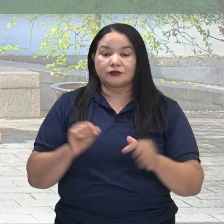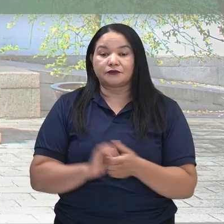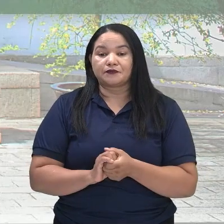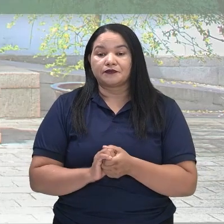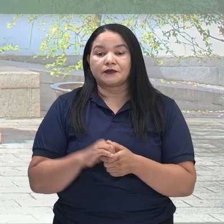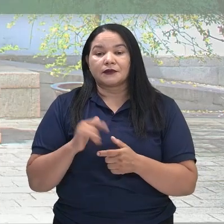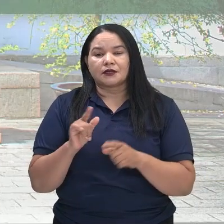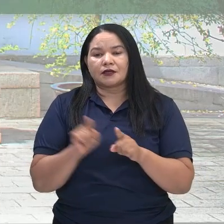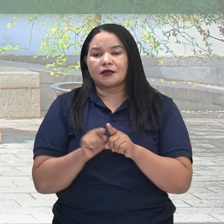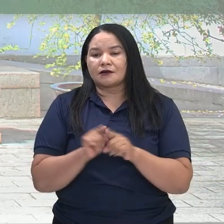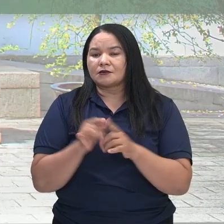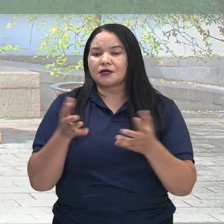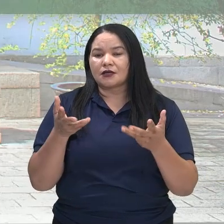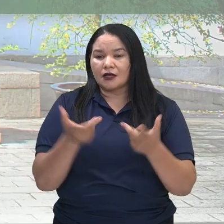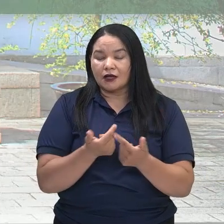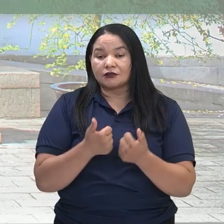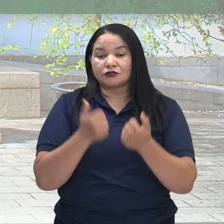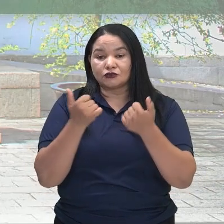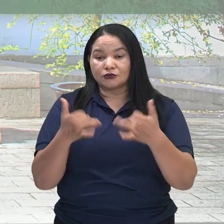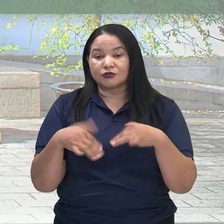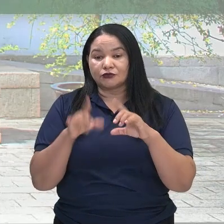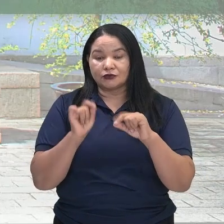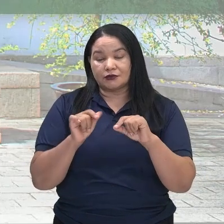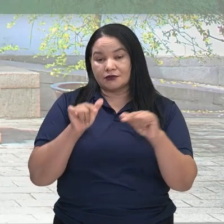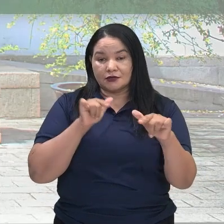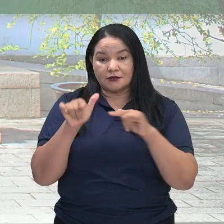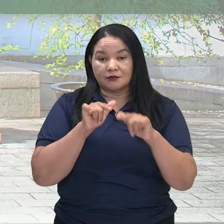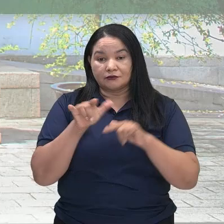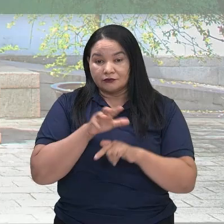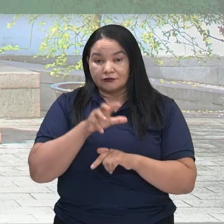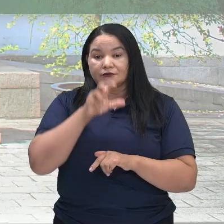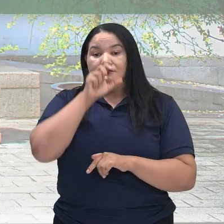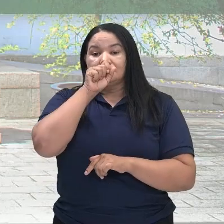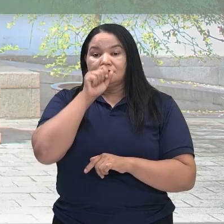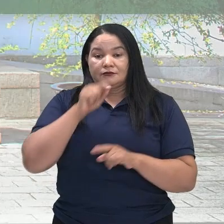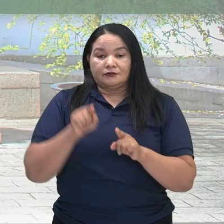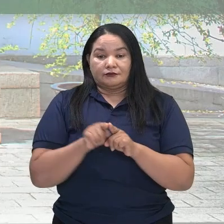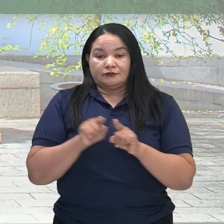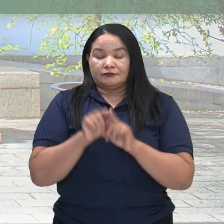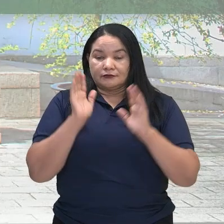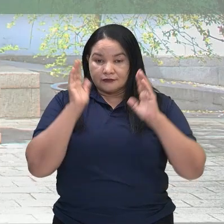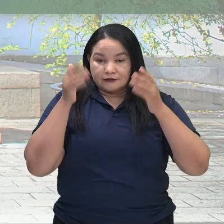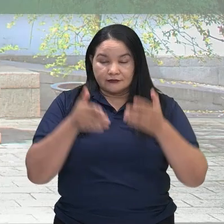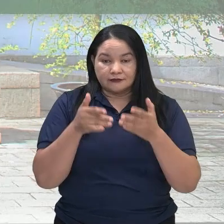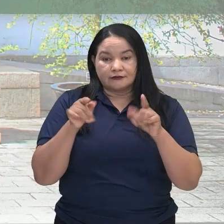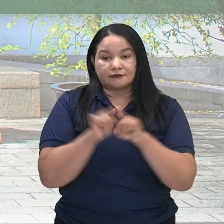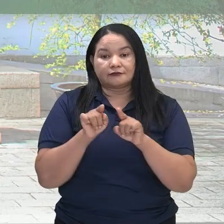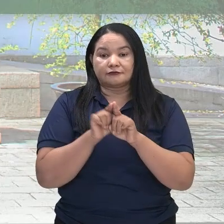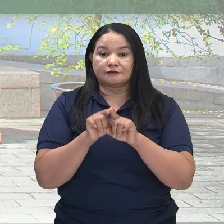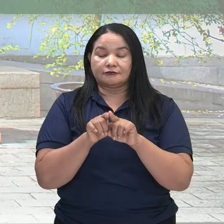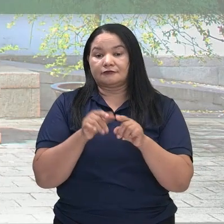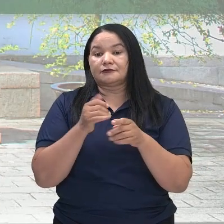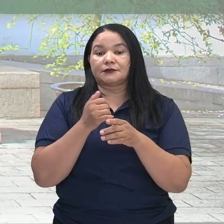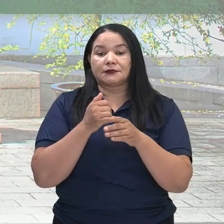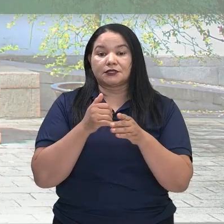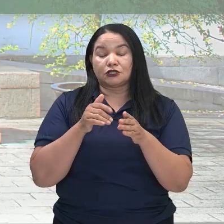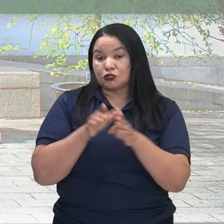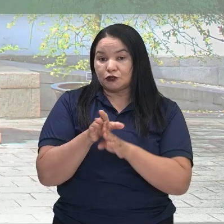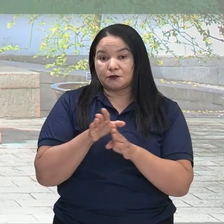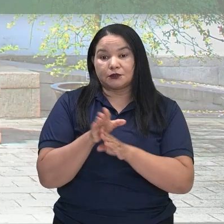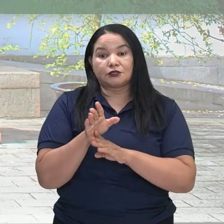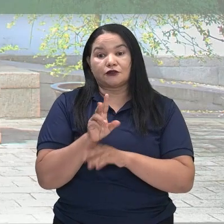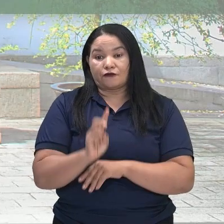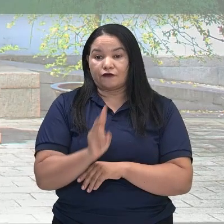arte também vai envolver ali o trabalho da respiração, da concentração, da disciplina e valores éticos. É